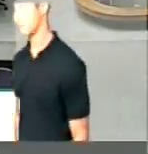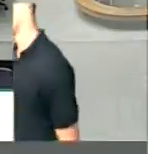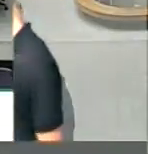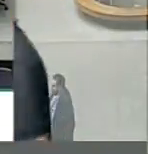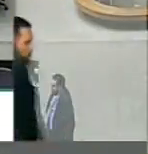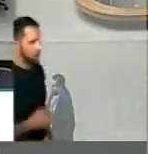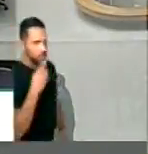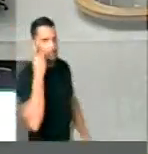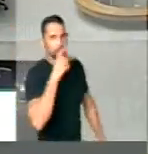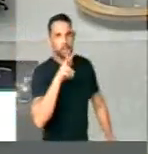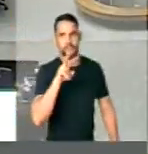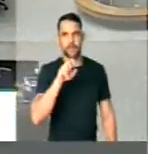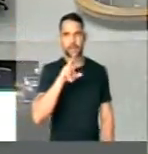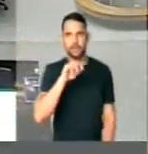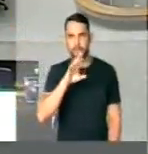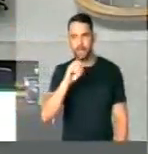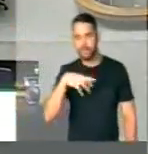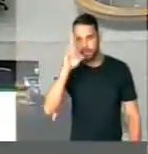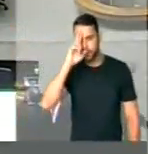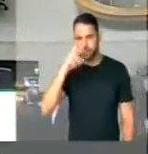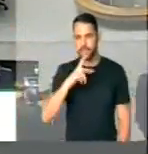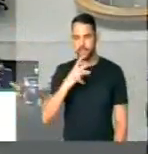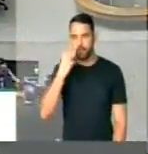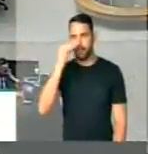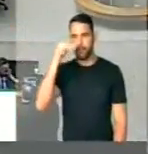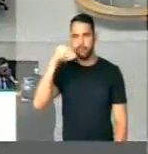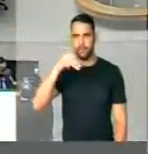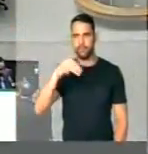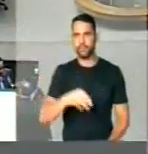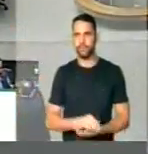Deputado Vanderlei macris vossa exelência tem 3